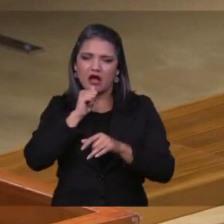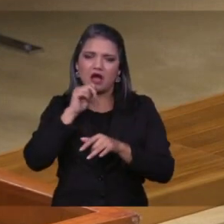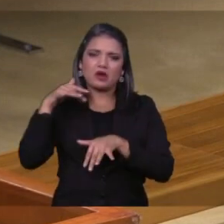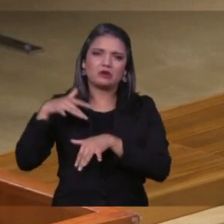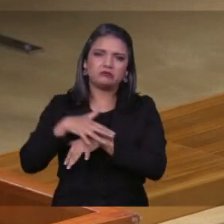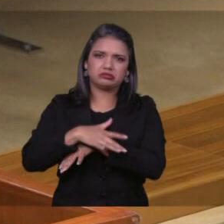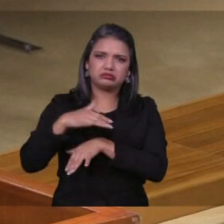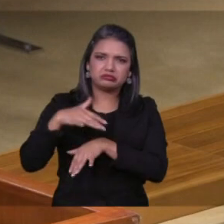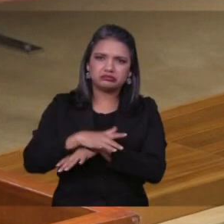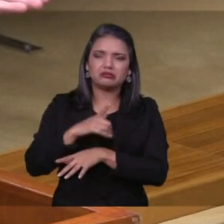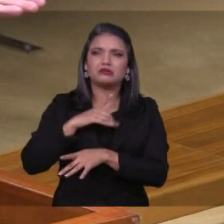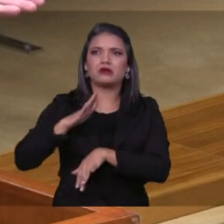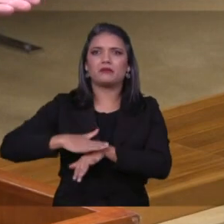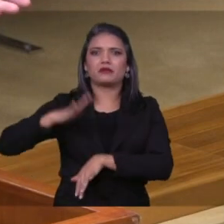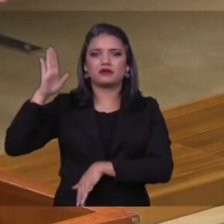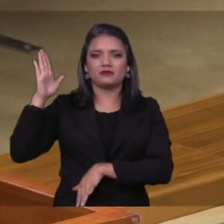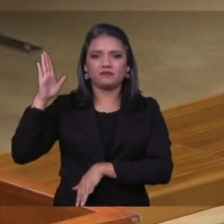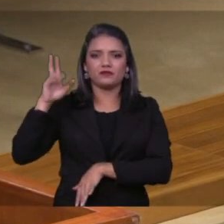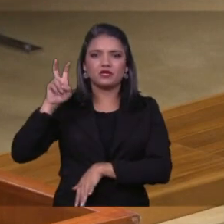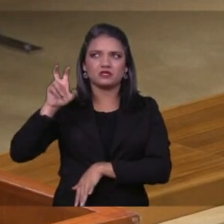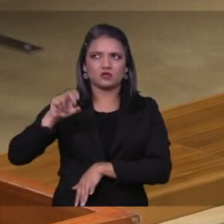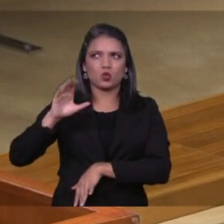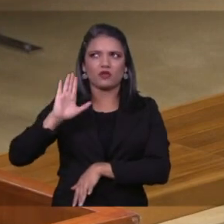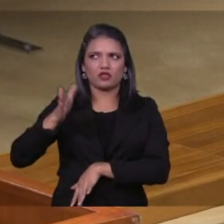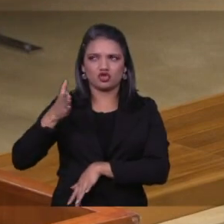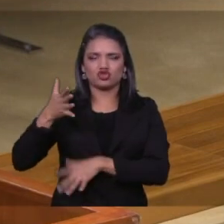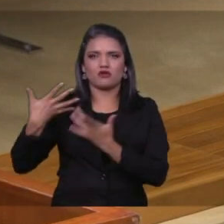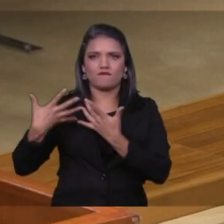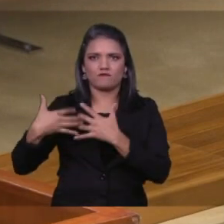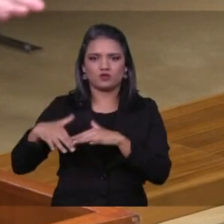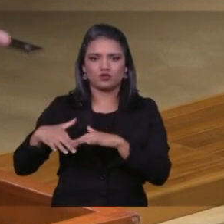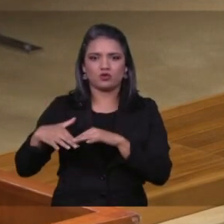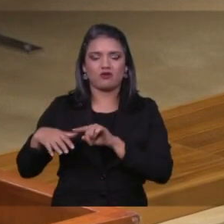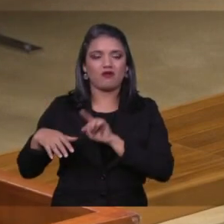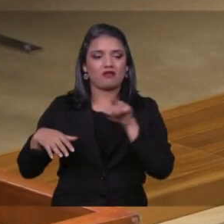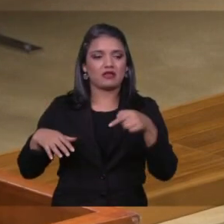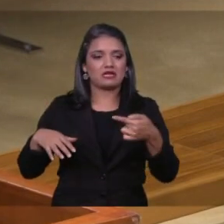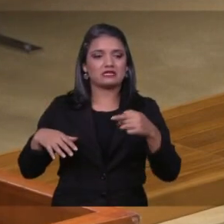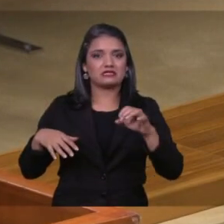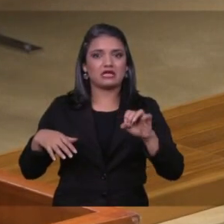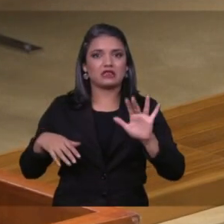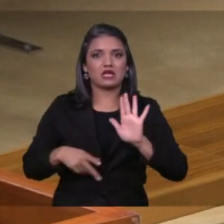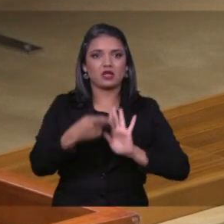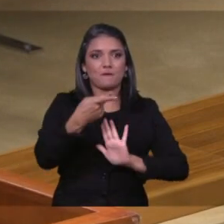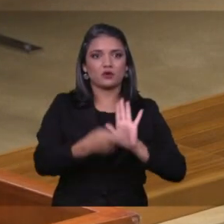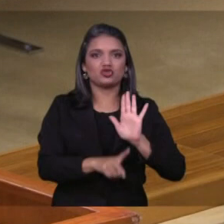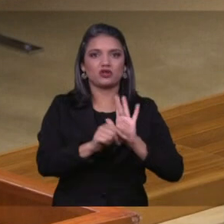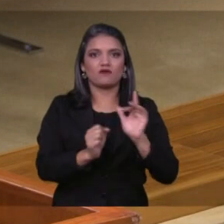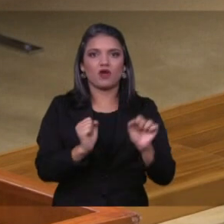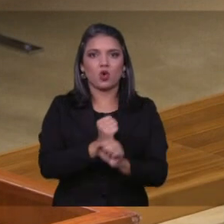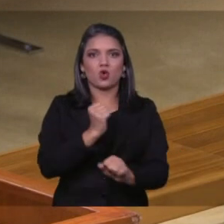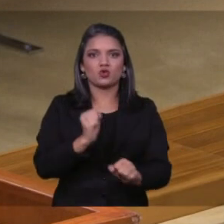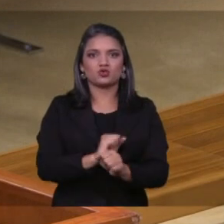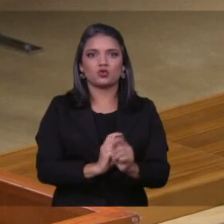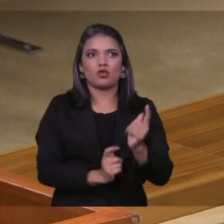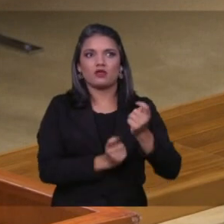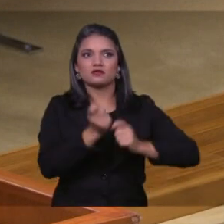talvez mais de 50 delas já em funcionamento e outras 70 projetos de usinas hidrelétricas nessa